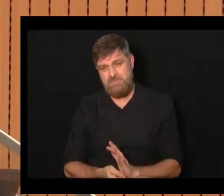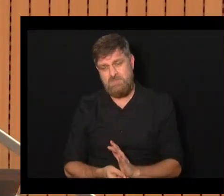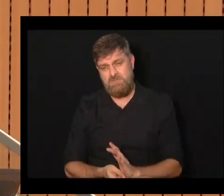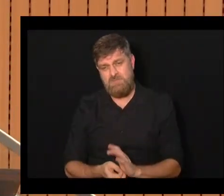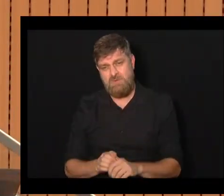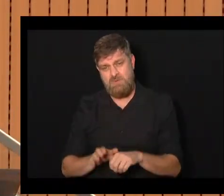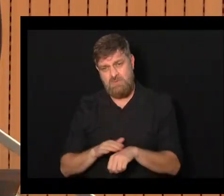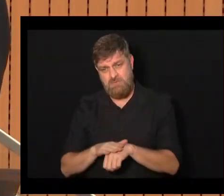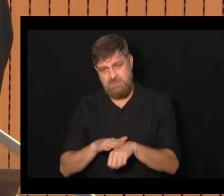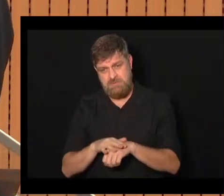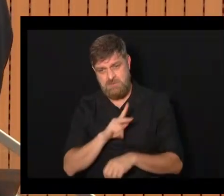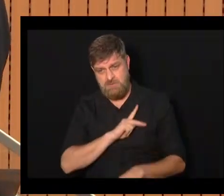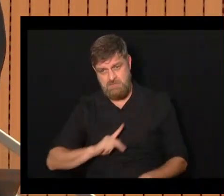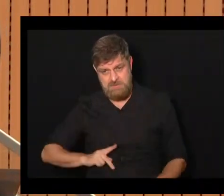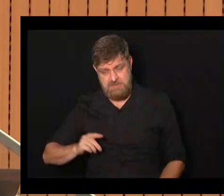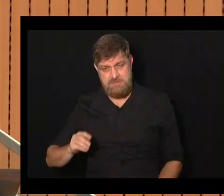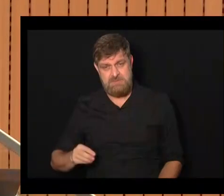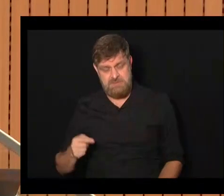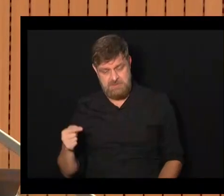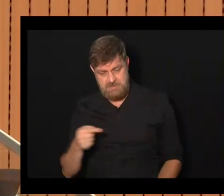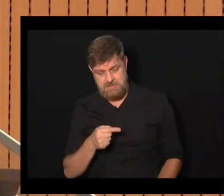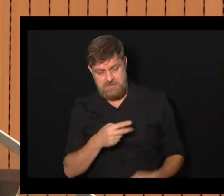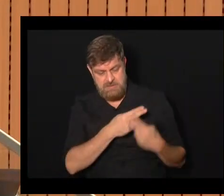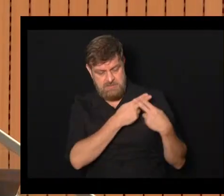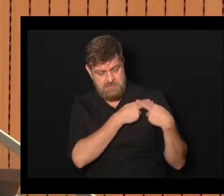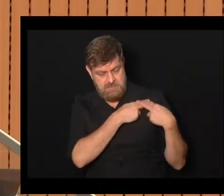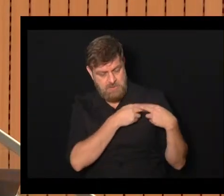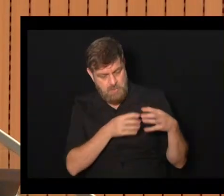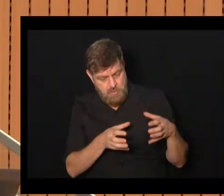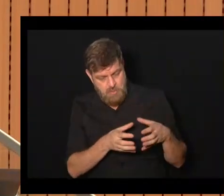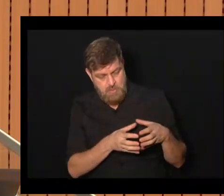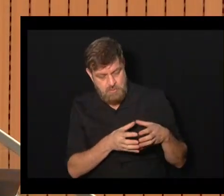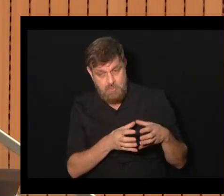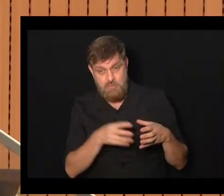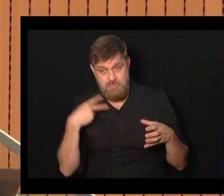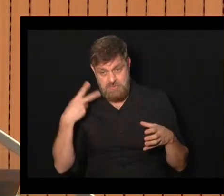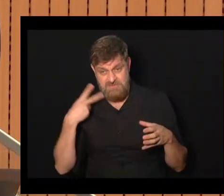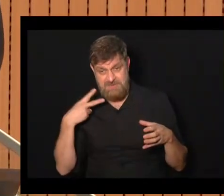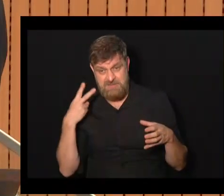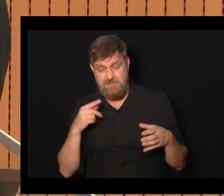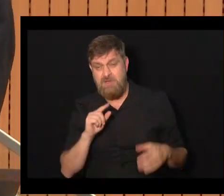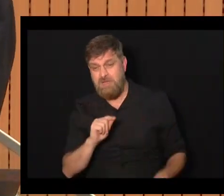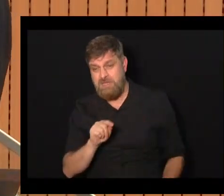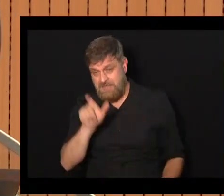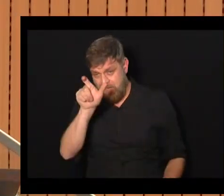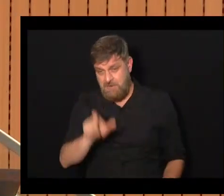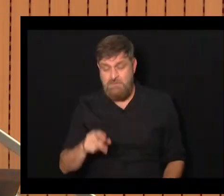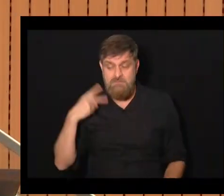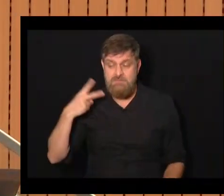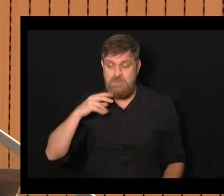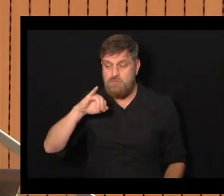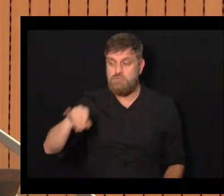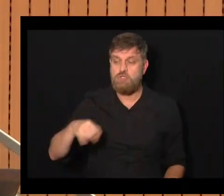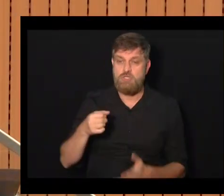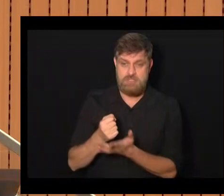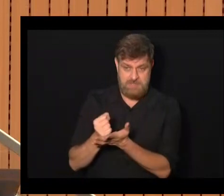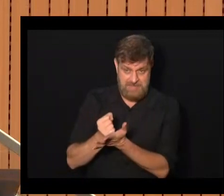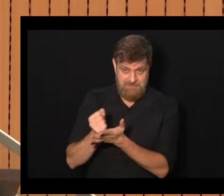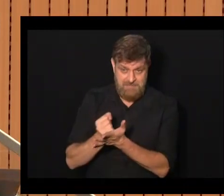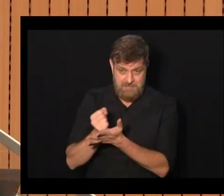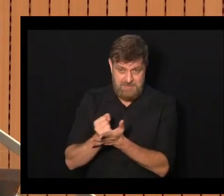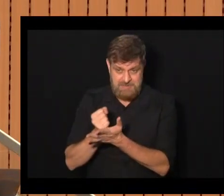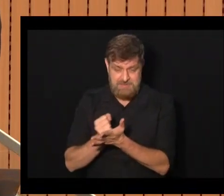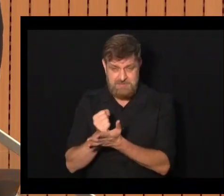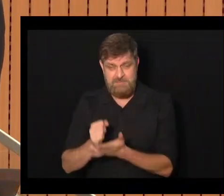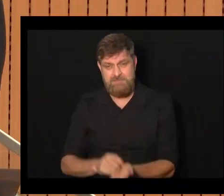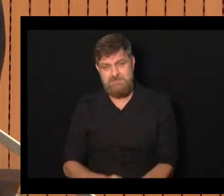nosso presidente aqui da Comissão da Pessoa com Deficiência e Mobilidade Reduzida, o vereador Jorge da